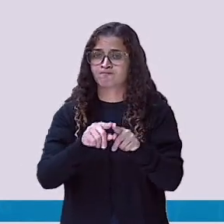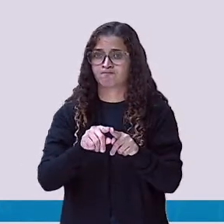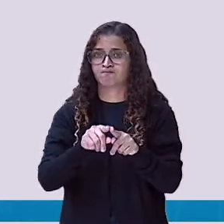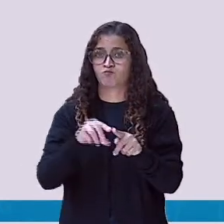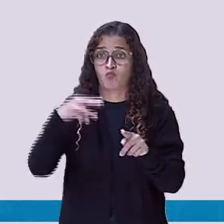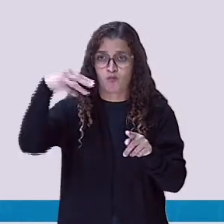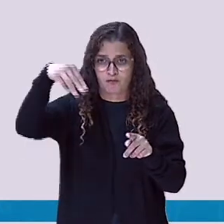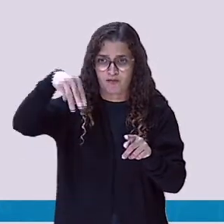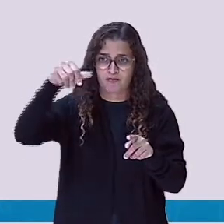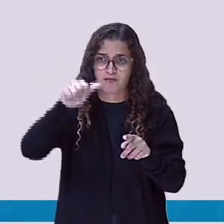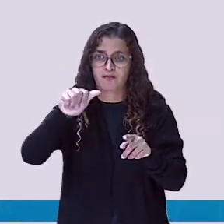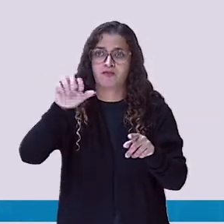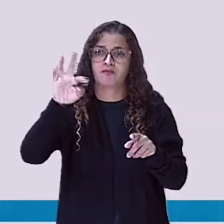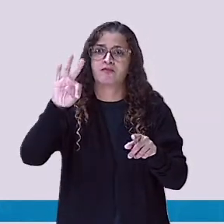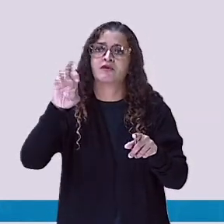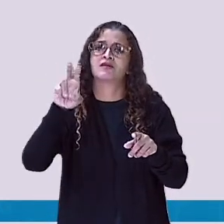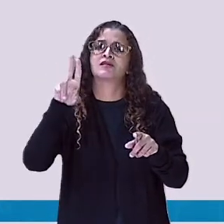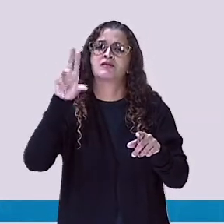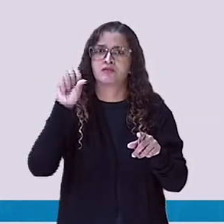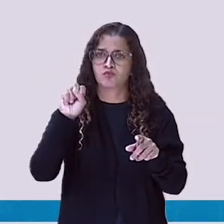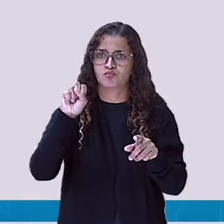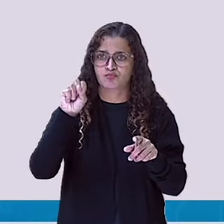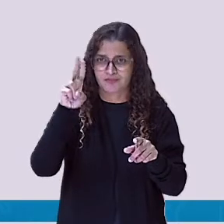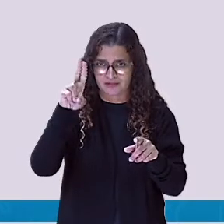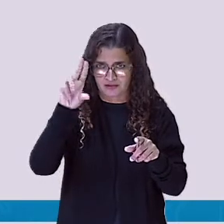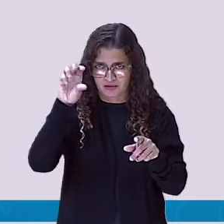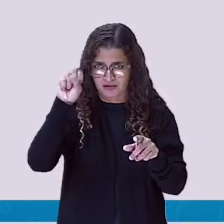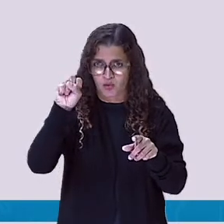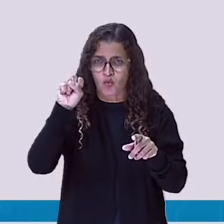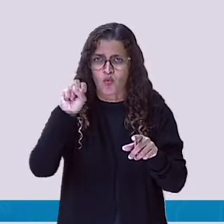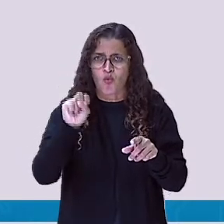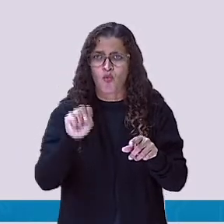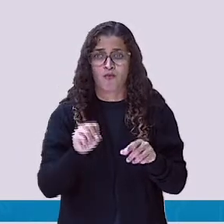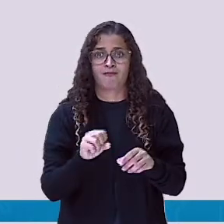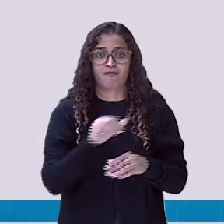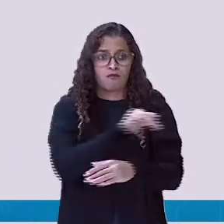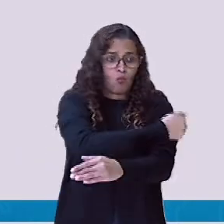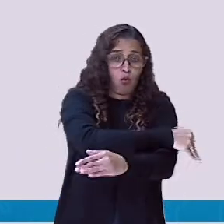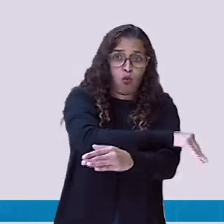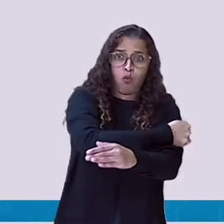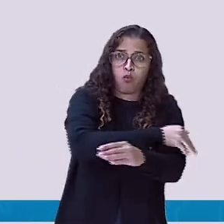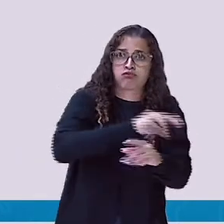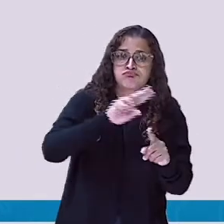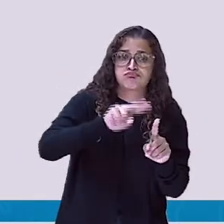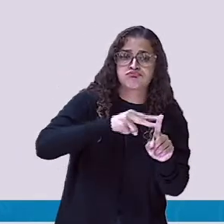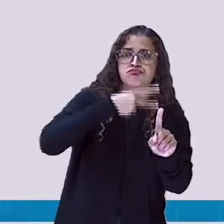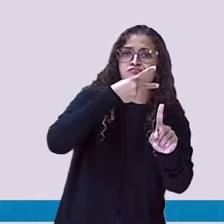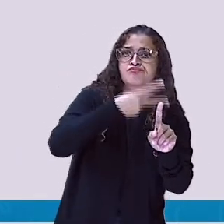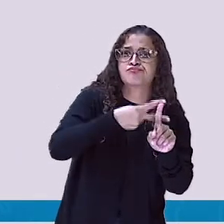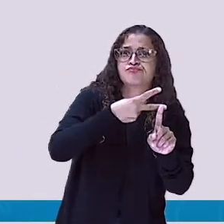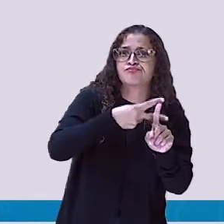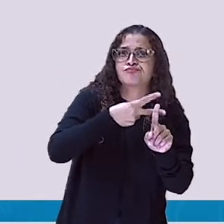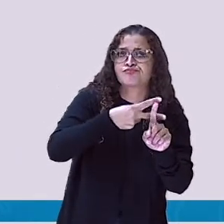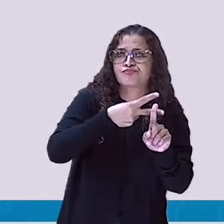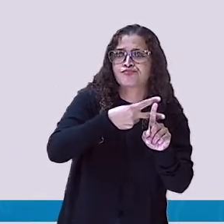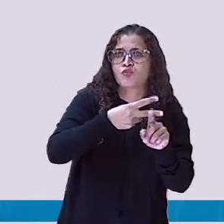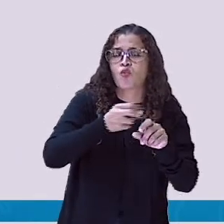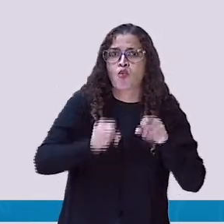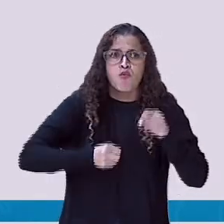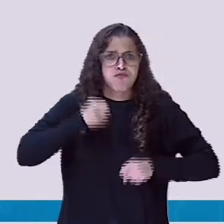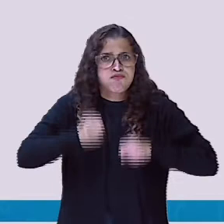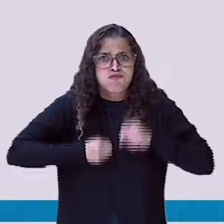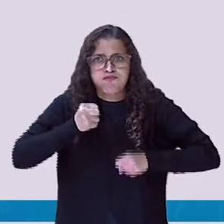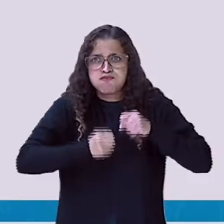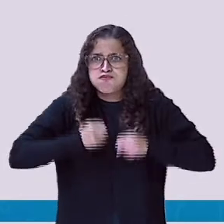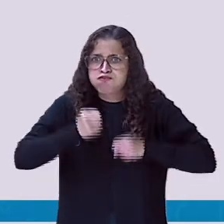O dobro. Quantos quarteirões ele correu? Então, você está falando aí que Janaína correu 3